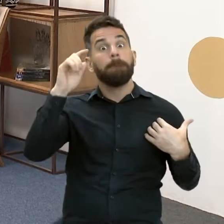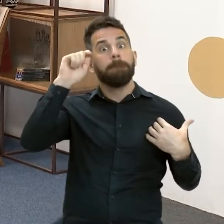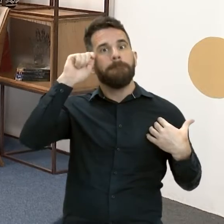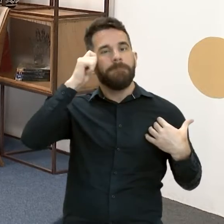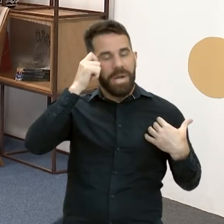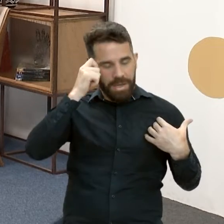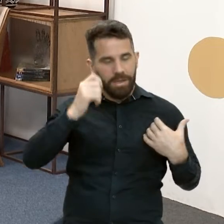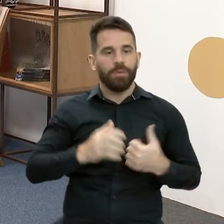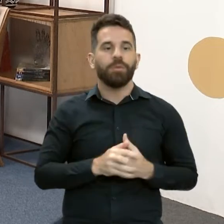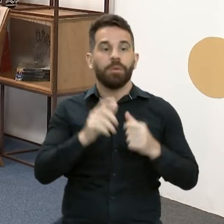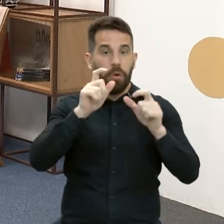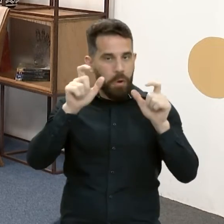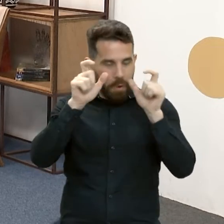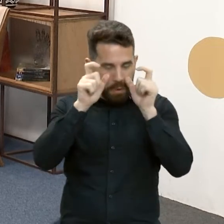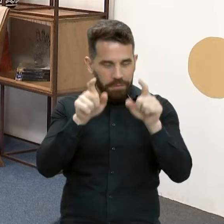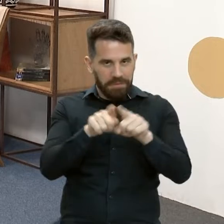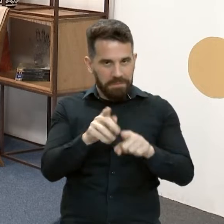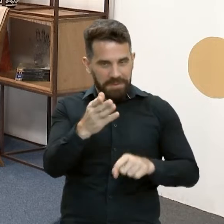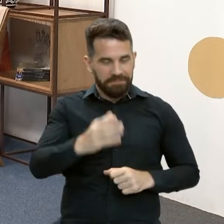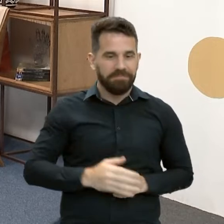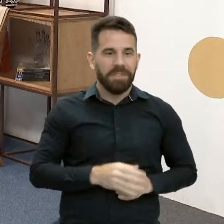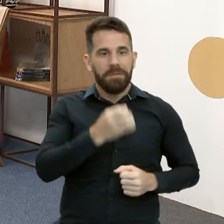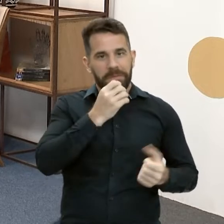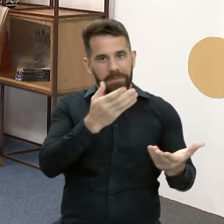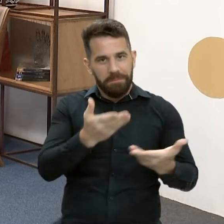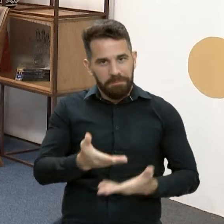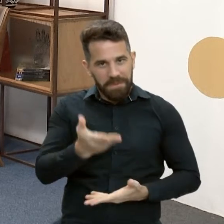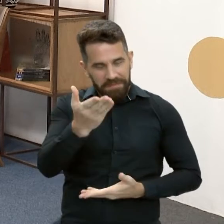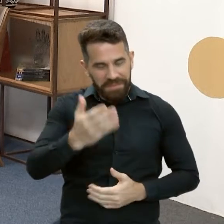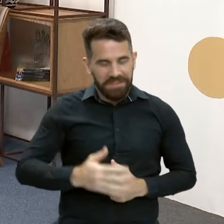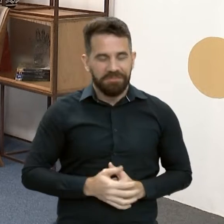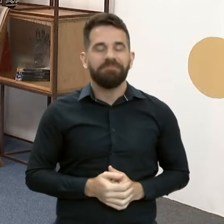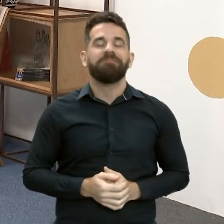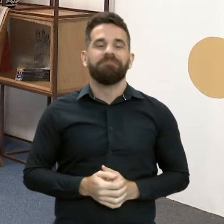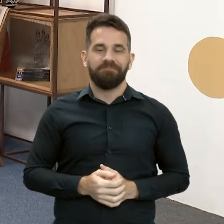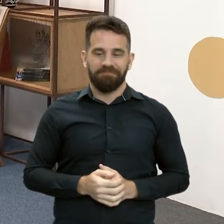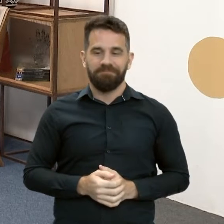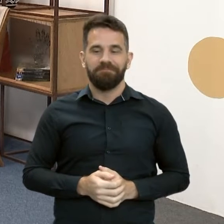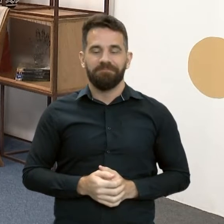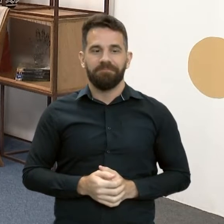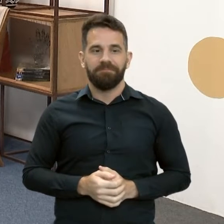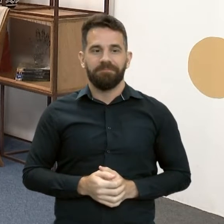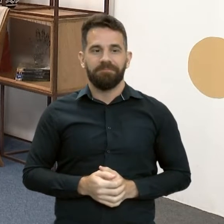ela também usa óculos. Seja bem-vinda, Fabiana.